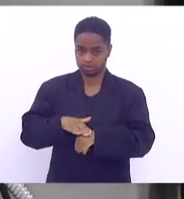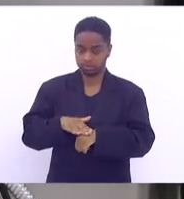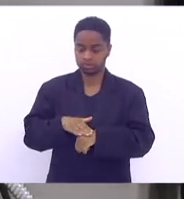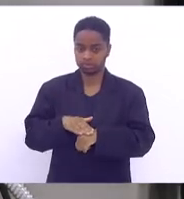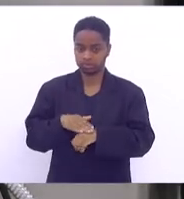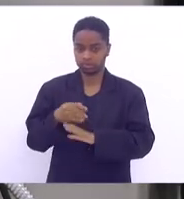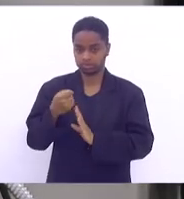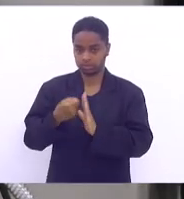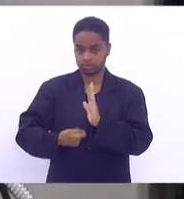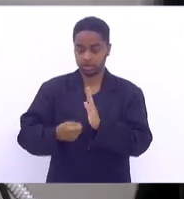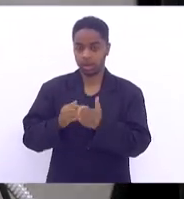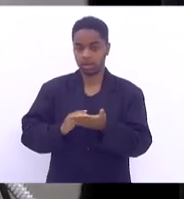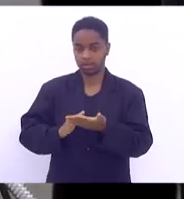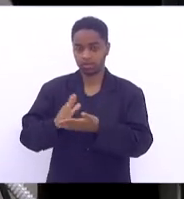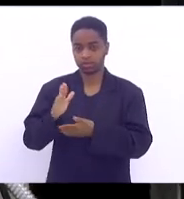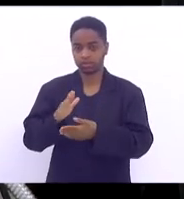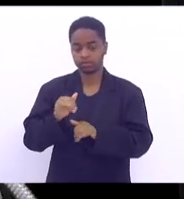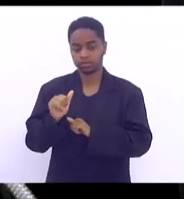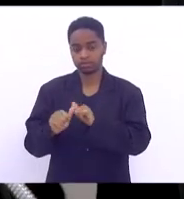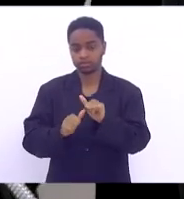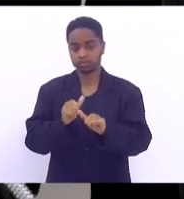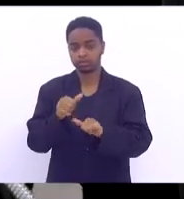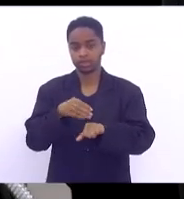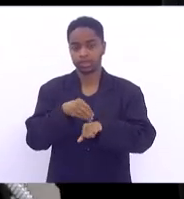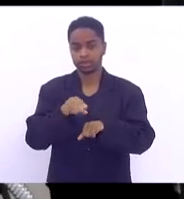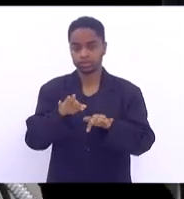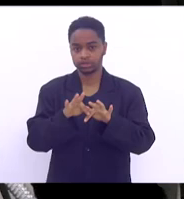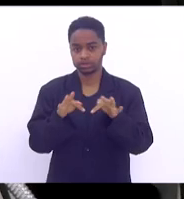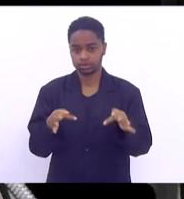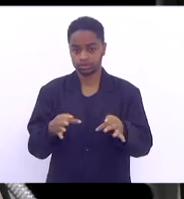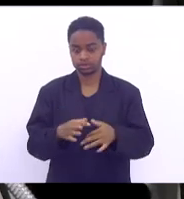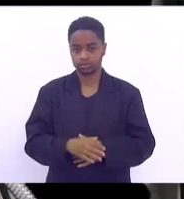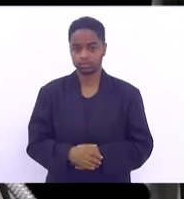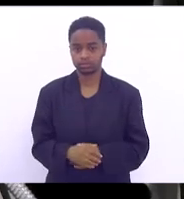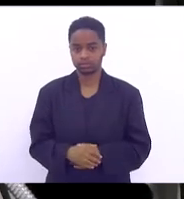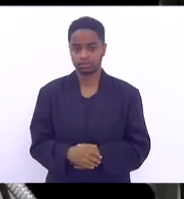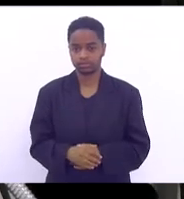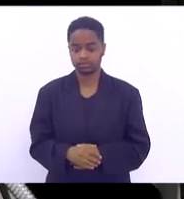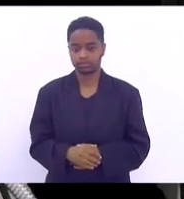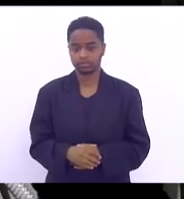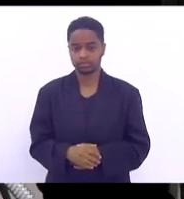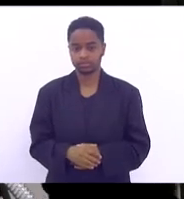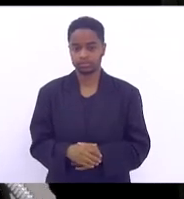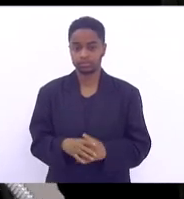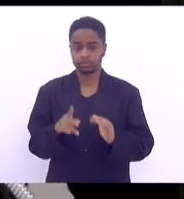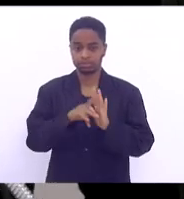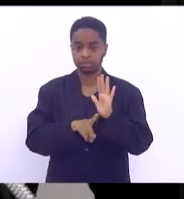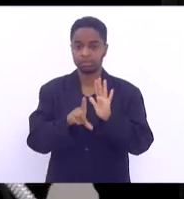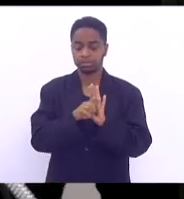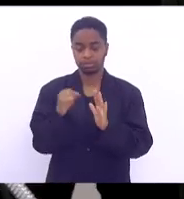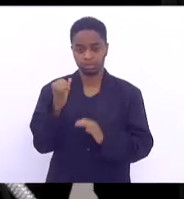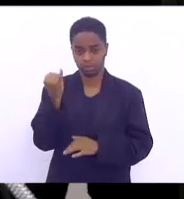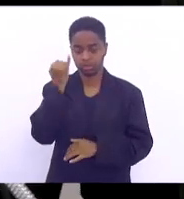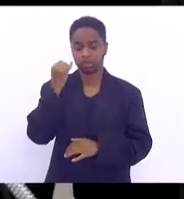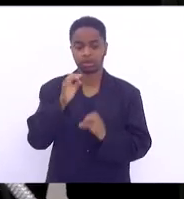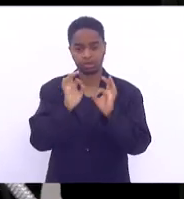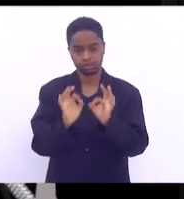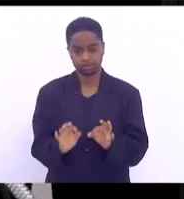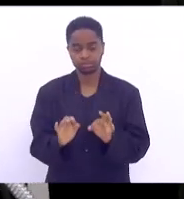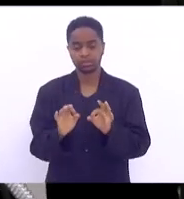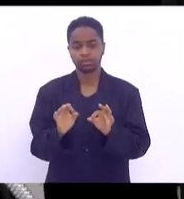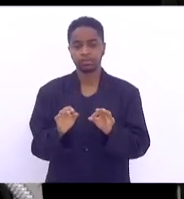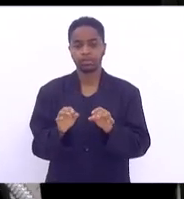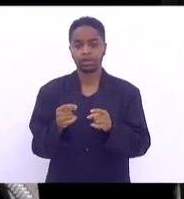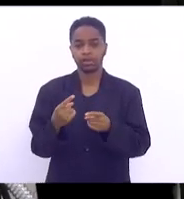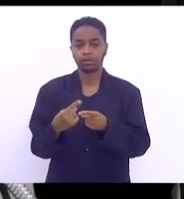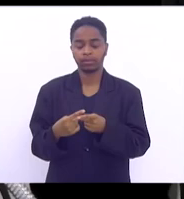foi aprovado aqui pela transformação em indicação simples. O projeto é meritório, pertinente, no sentido de